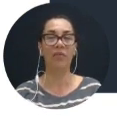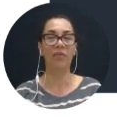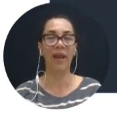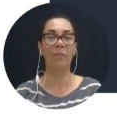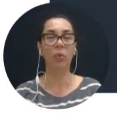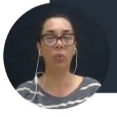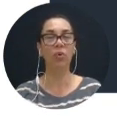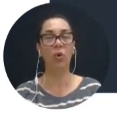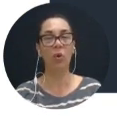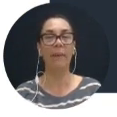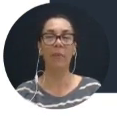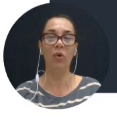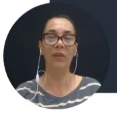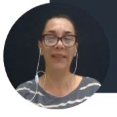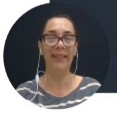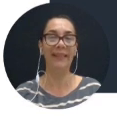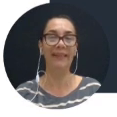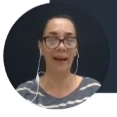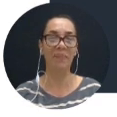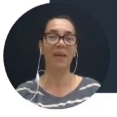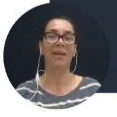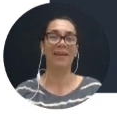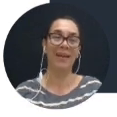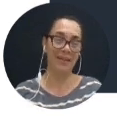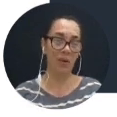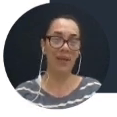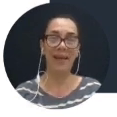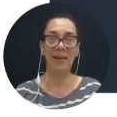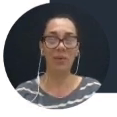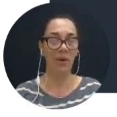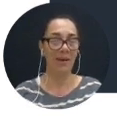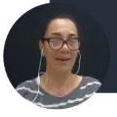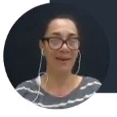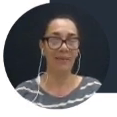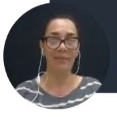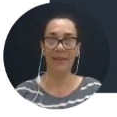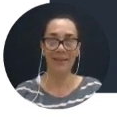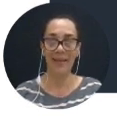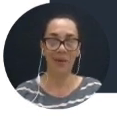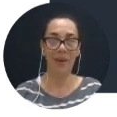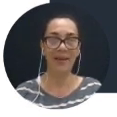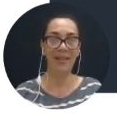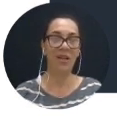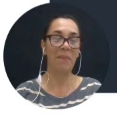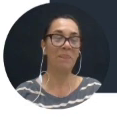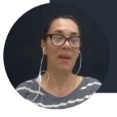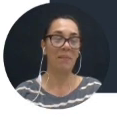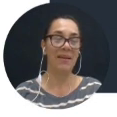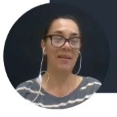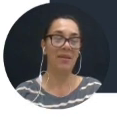a prof é muito bonita. E assim, não querendo lançar nenhuma